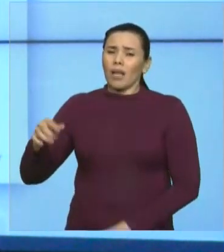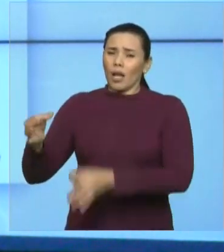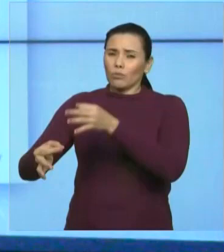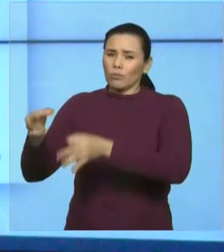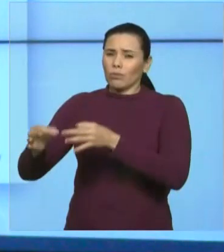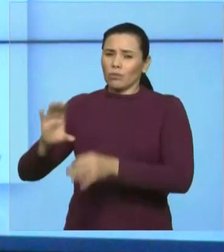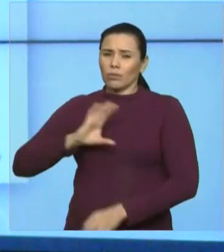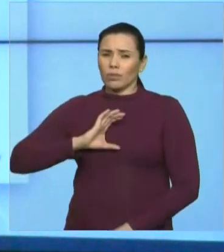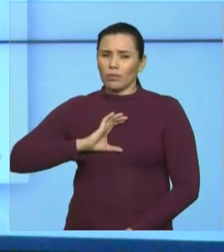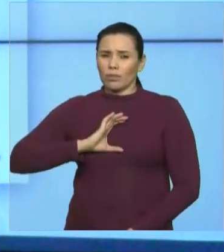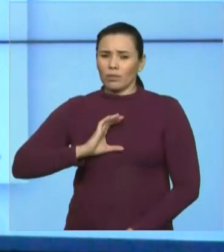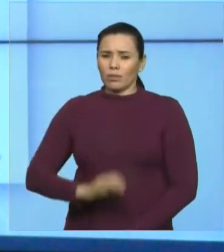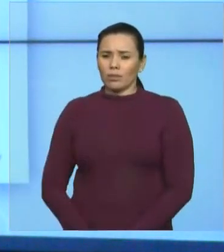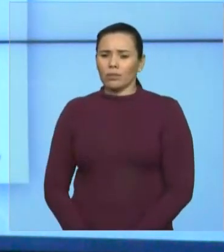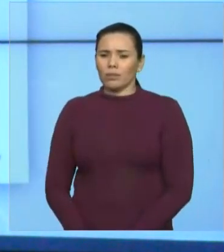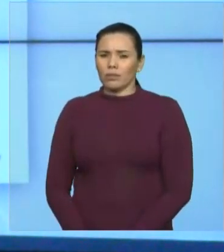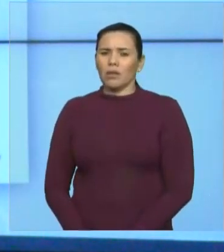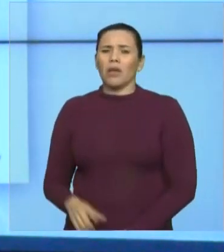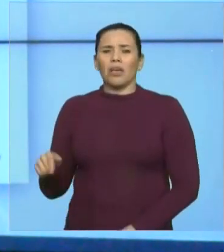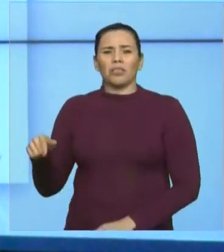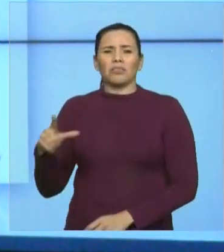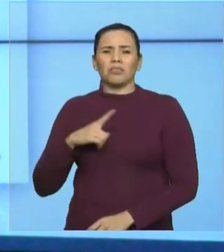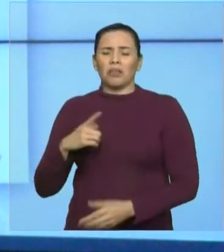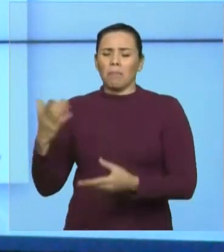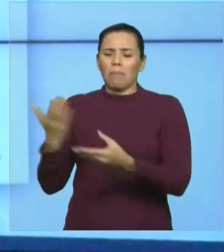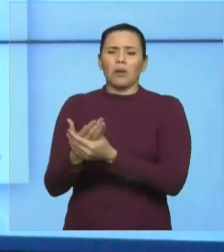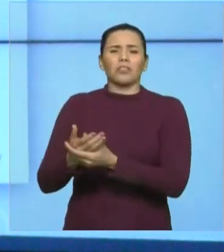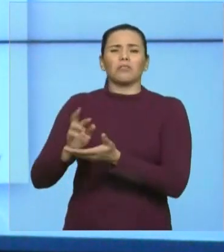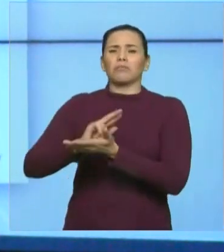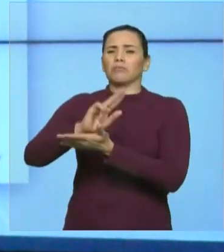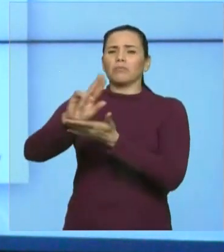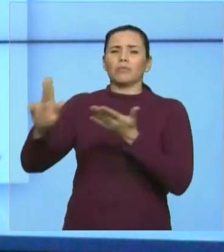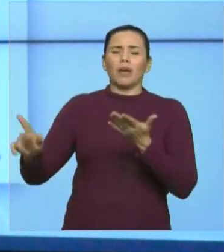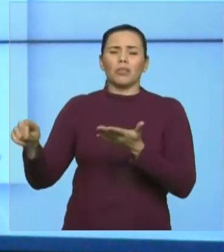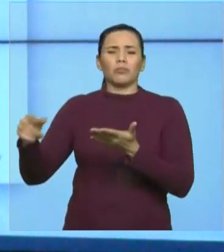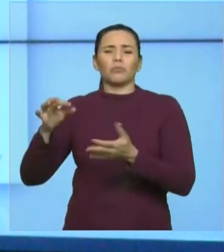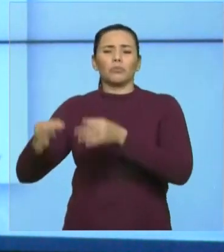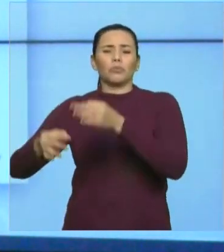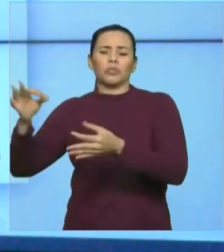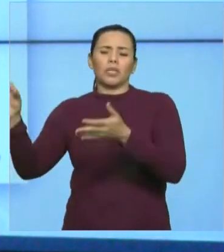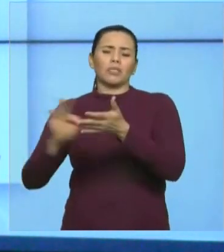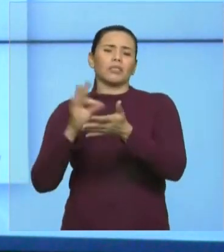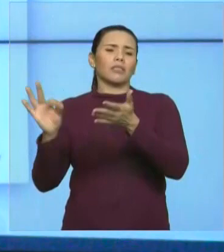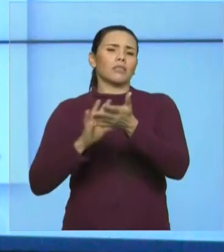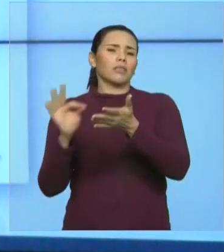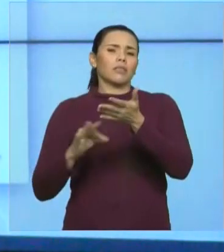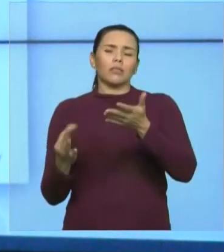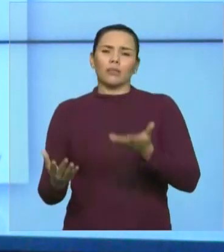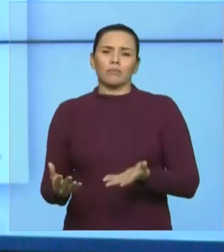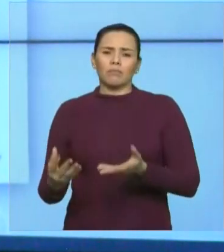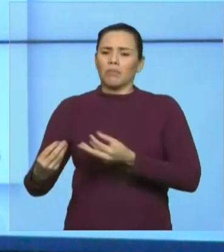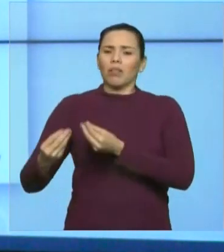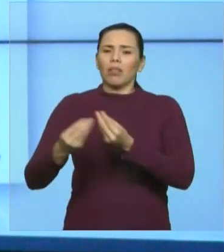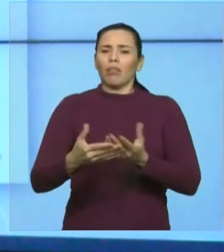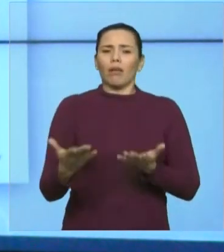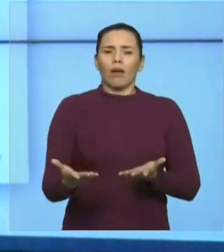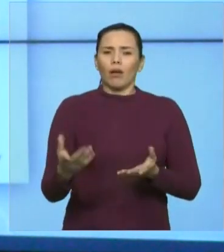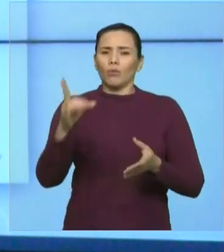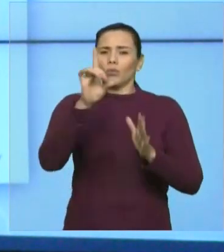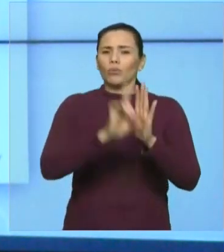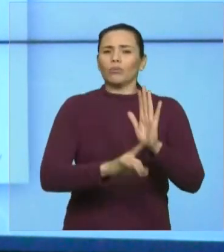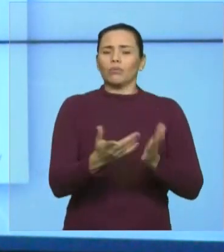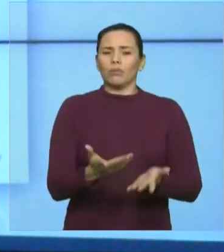já se fala de farra de liminar, em decorrência do grande número de transferências realizadas, associada a irregularidades